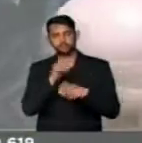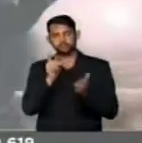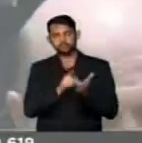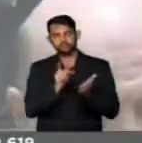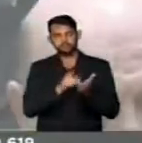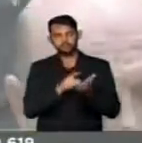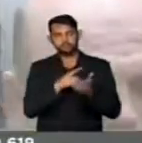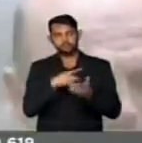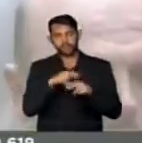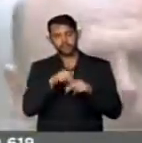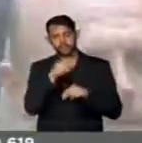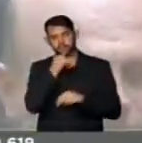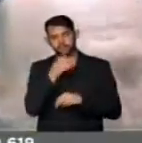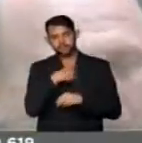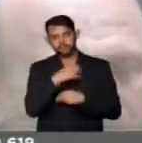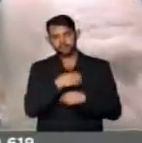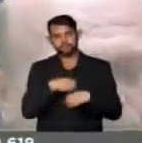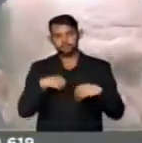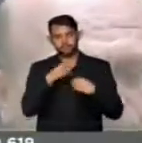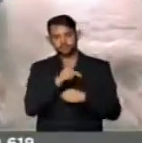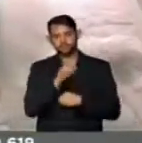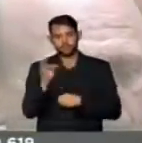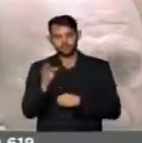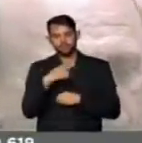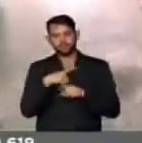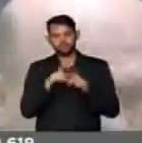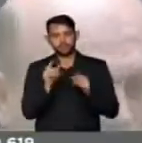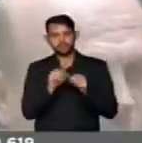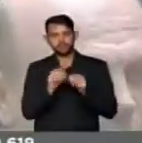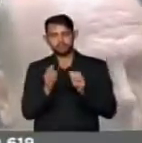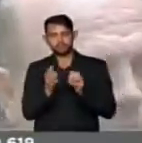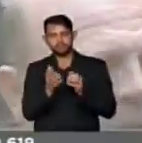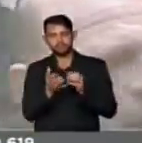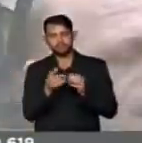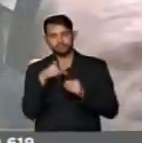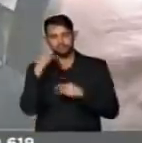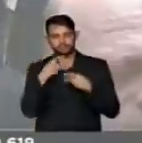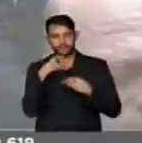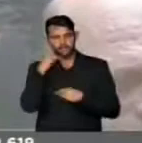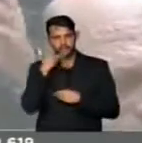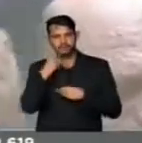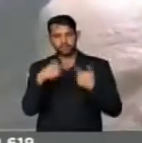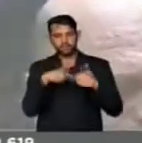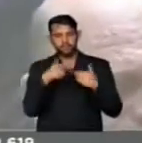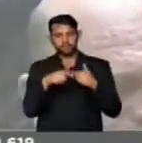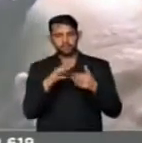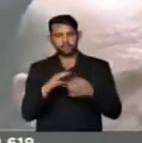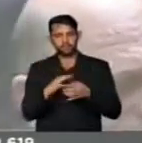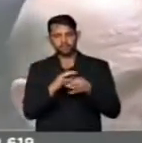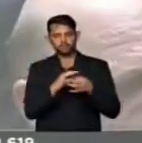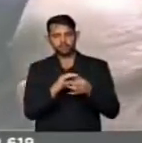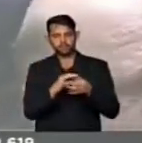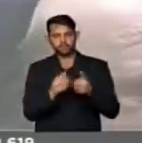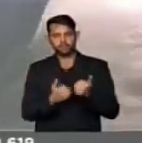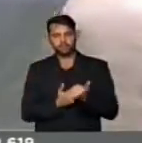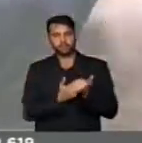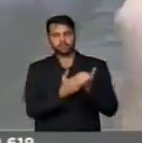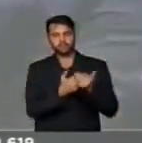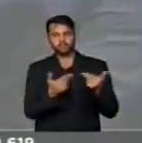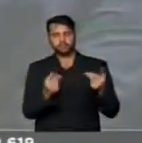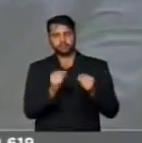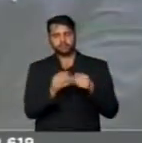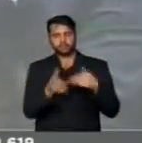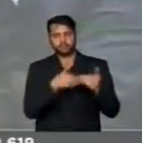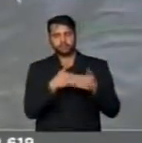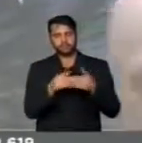real. A tristeza, não só do PT, mas dos partidos que trabalham como uma linha auxiliadora,